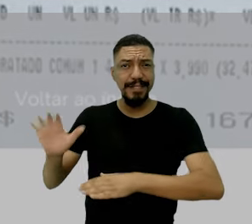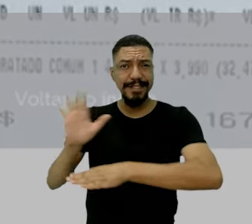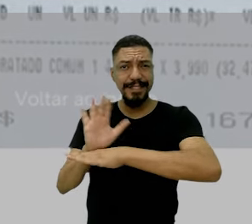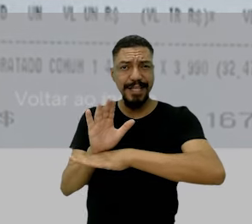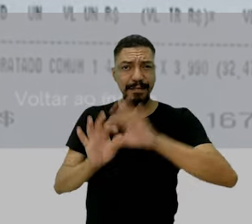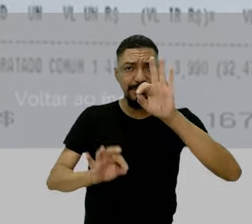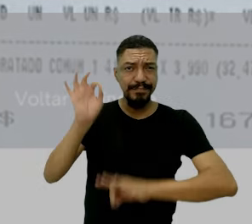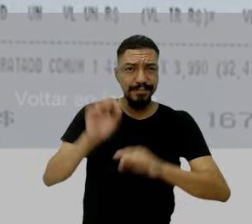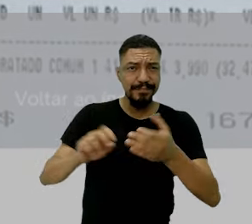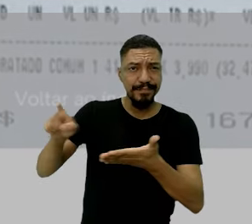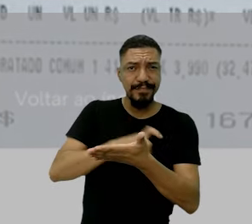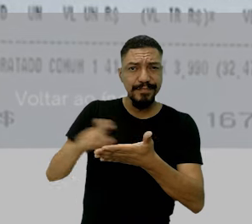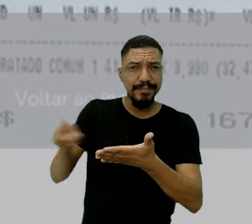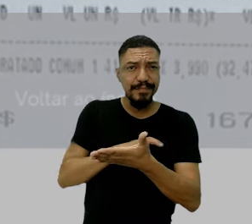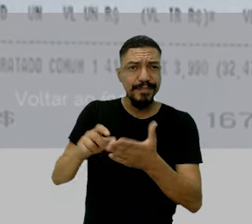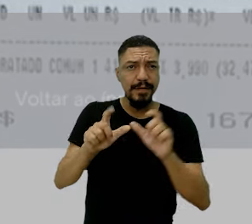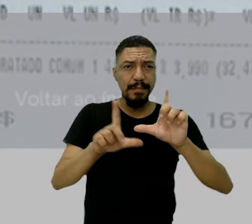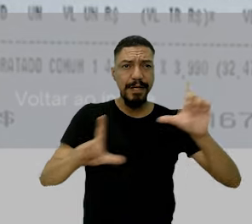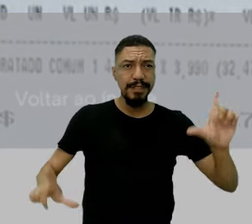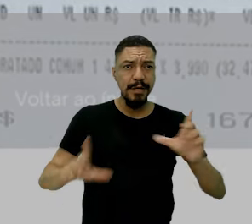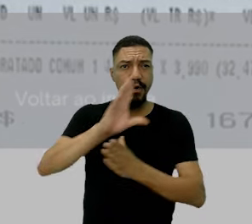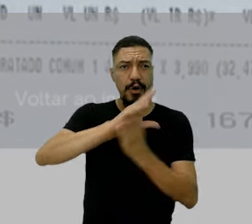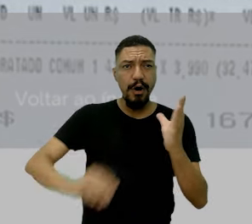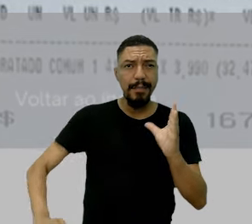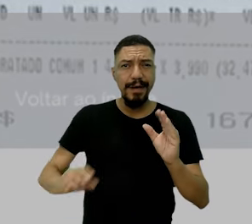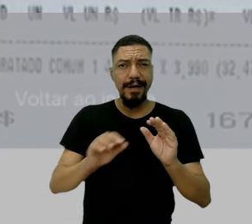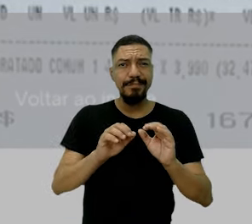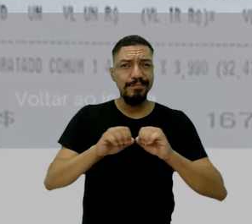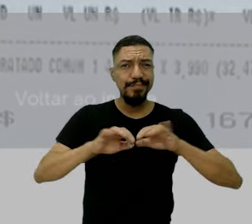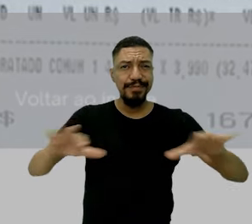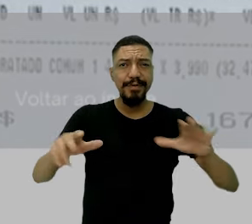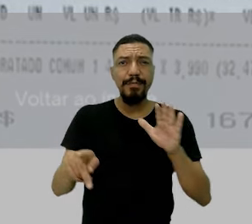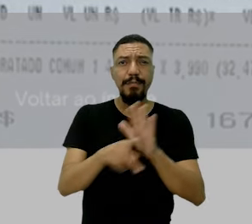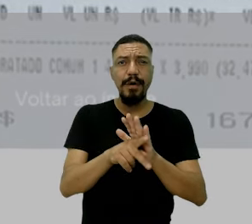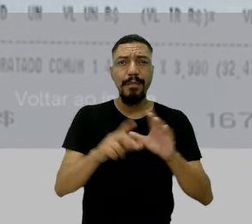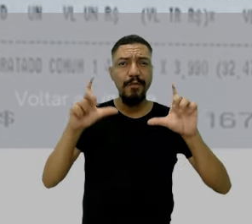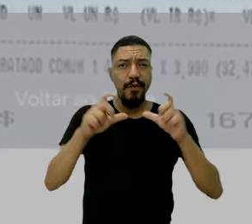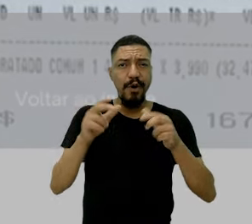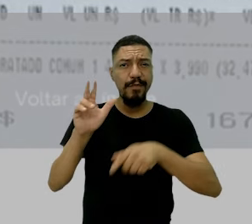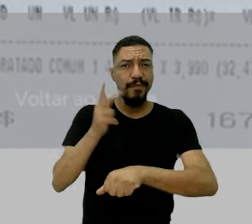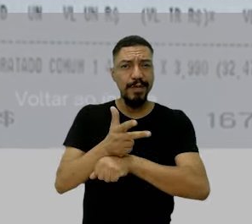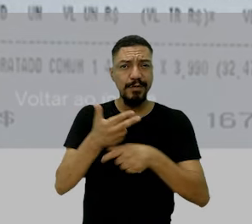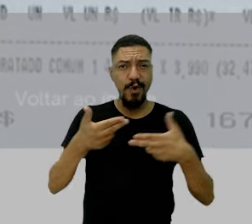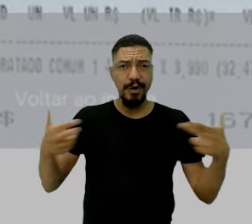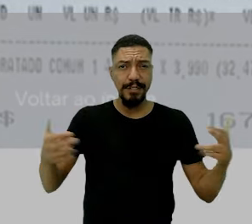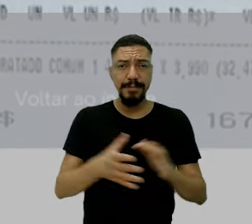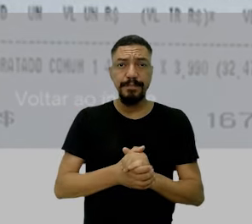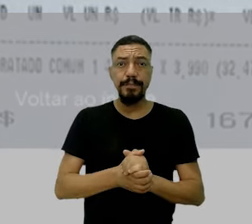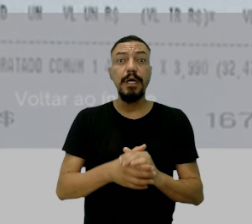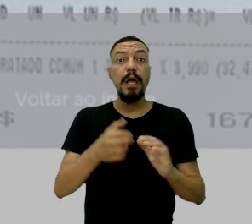revelação, ampliação, cópia, retocagem, reprodução, trucagem e congêneres. Agora, no código do MEI, tem uma